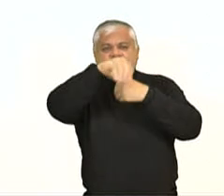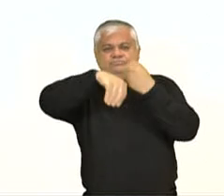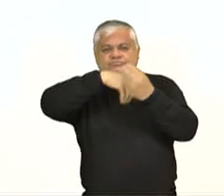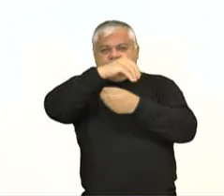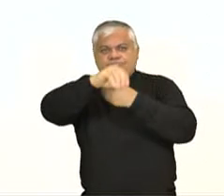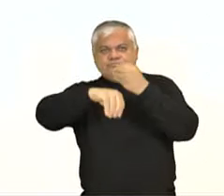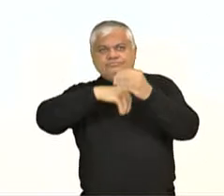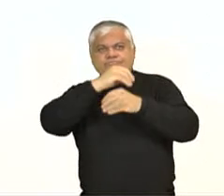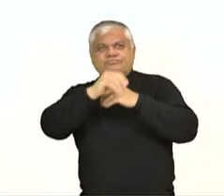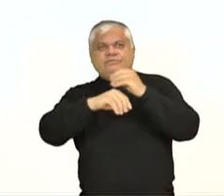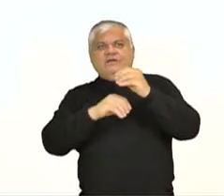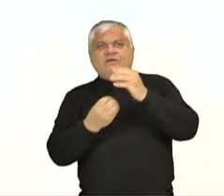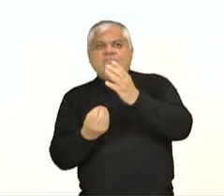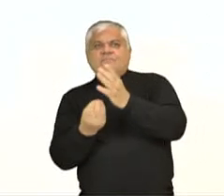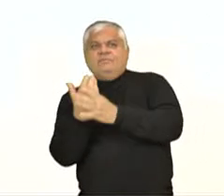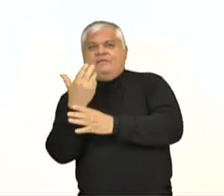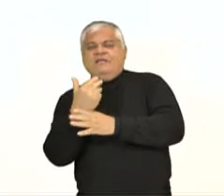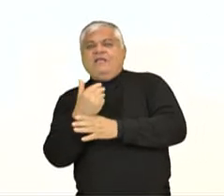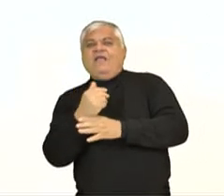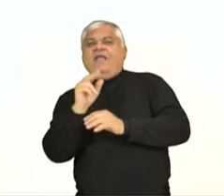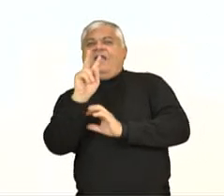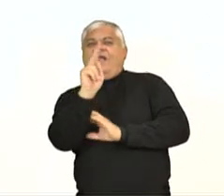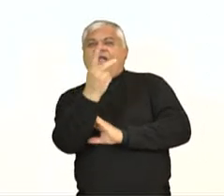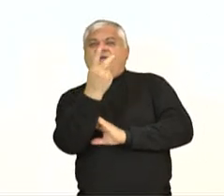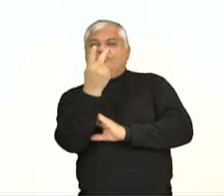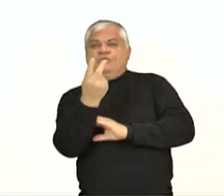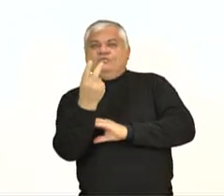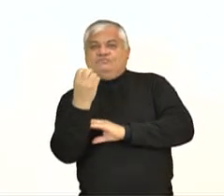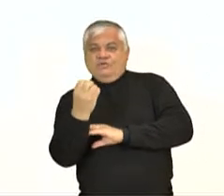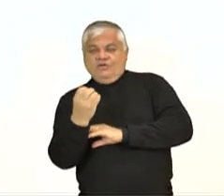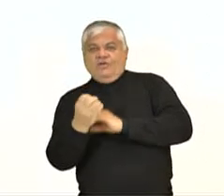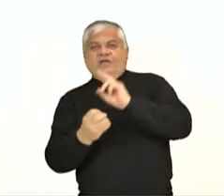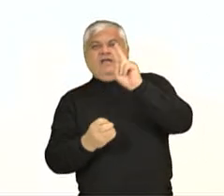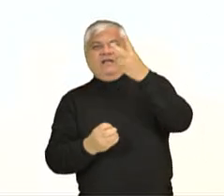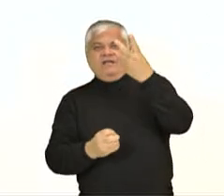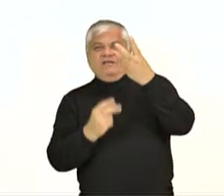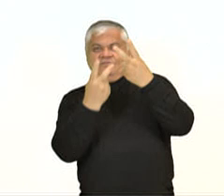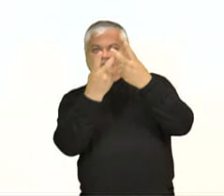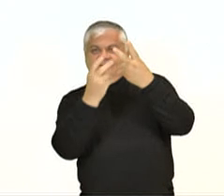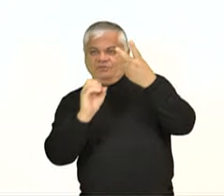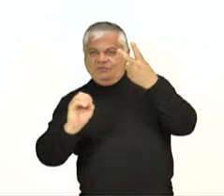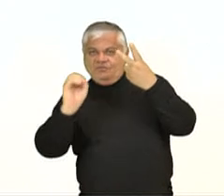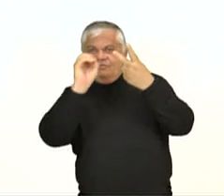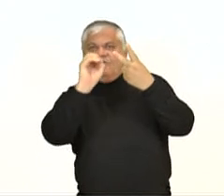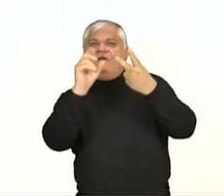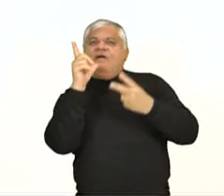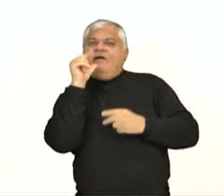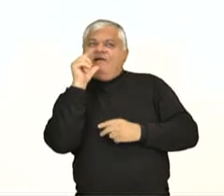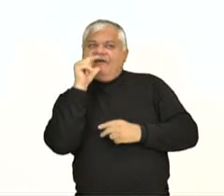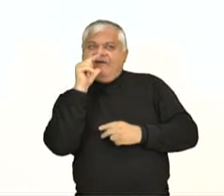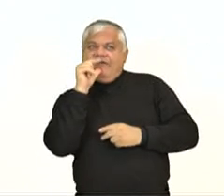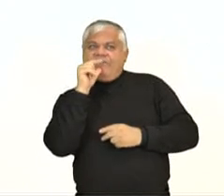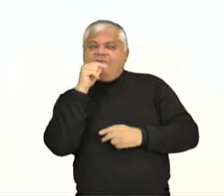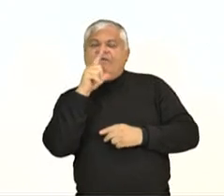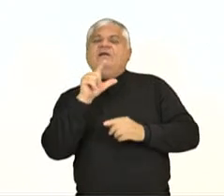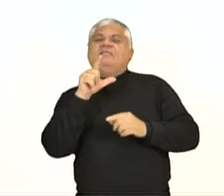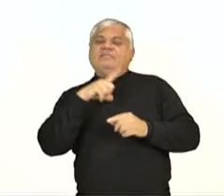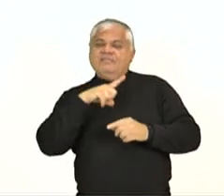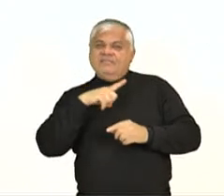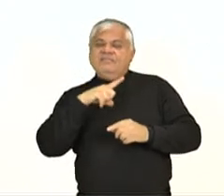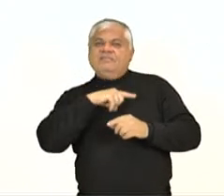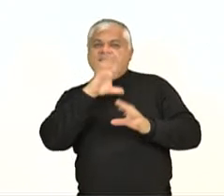e formando a água. Sim, OH com hidrogênio forma água. E nós vamos